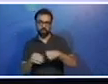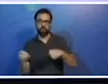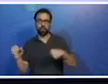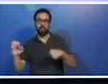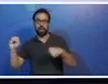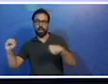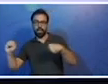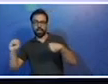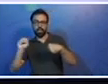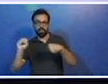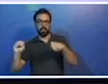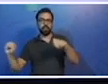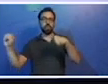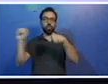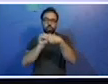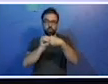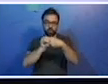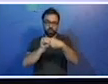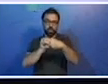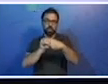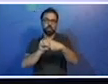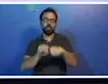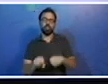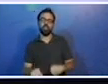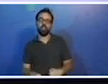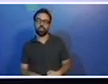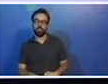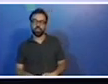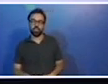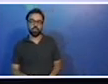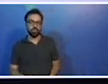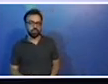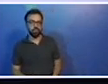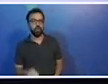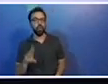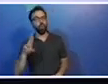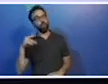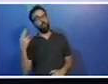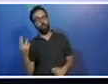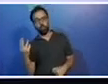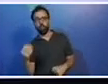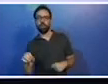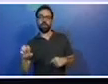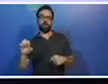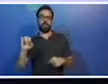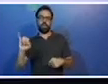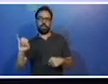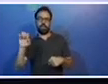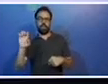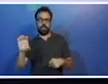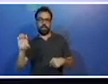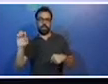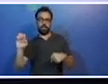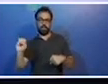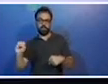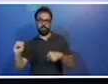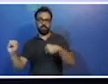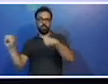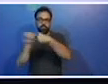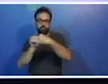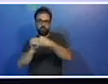quem não se lembra certinho da regra, volta na nossa aula de presente simples e assista a aula inteirinha. Beleza?